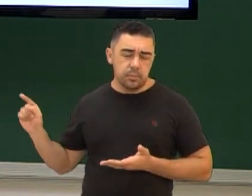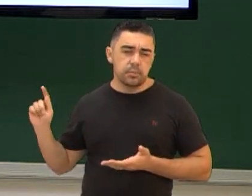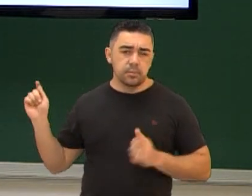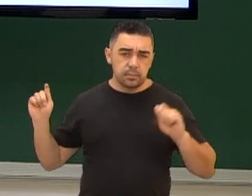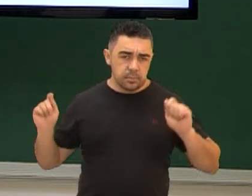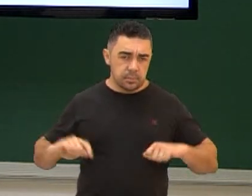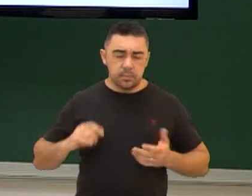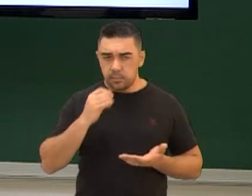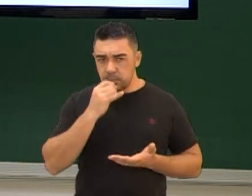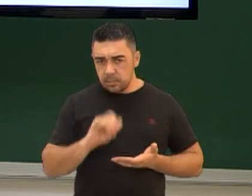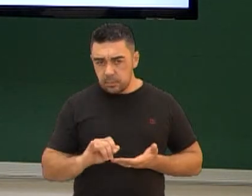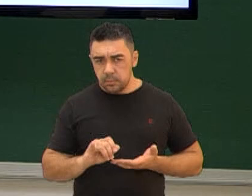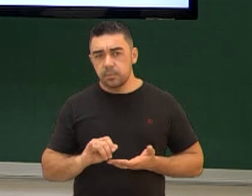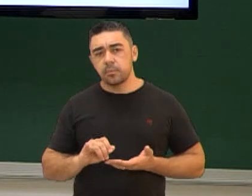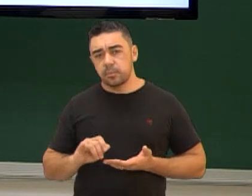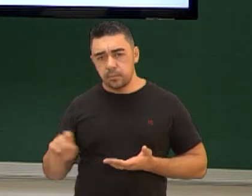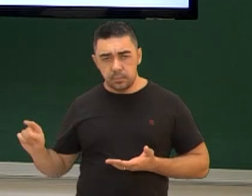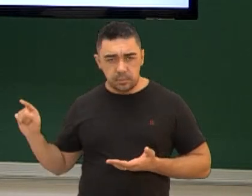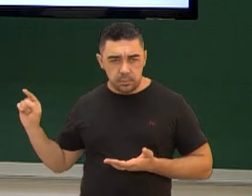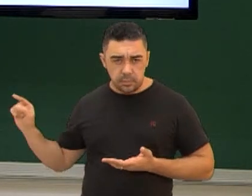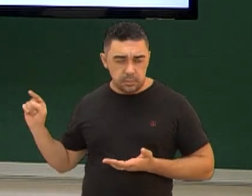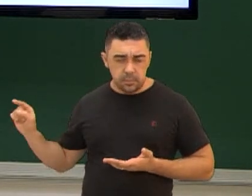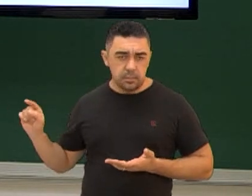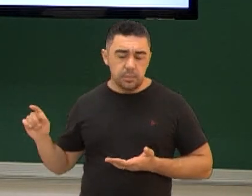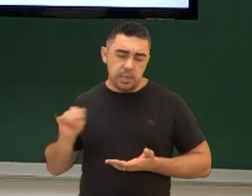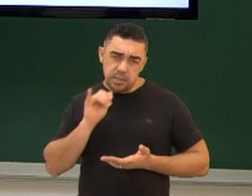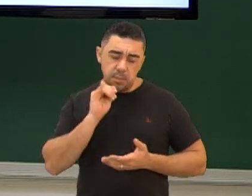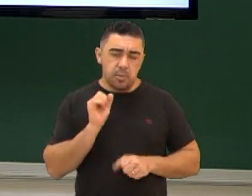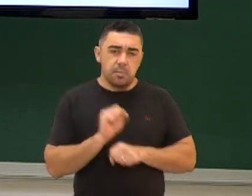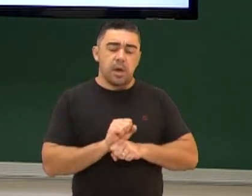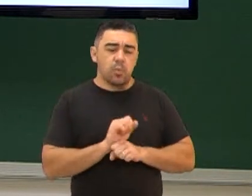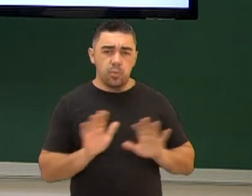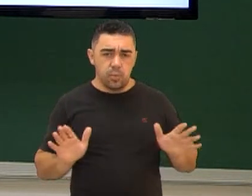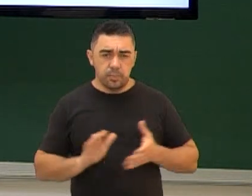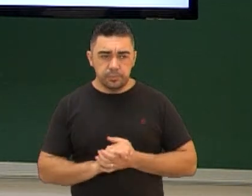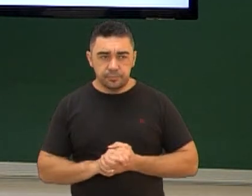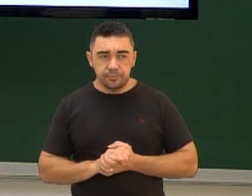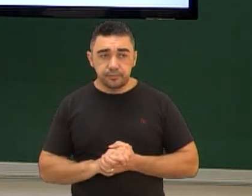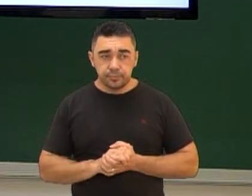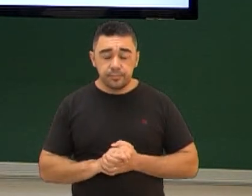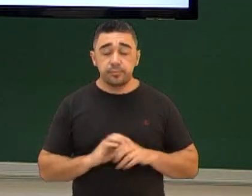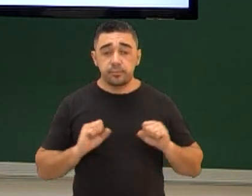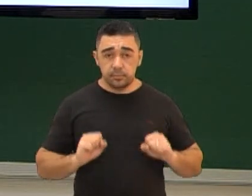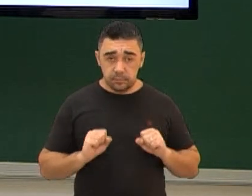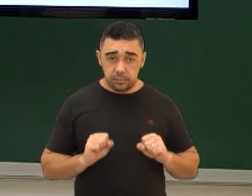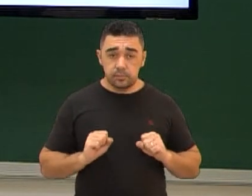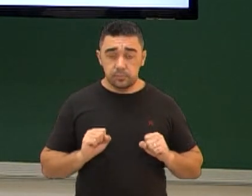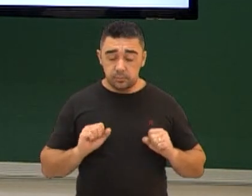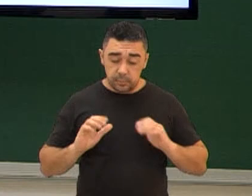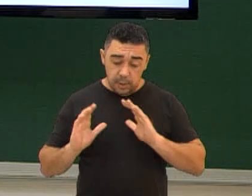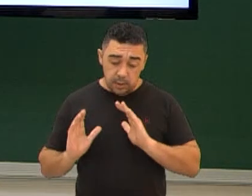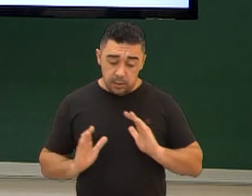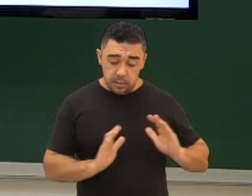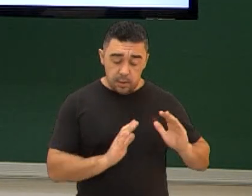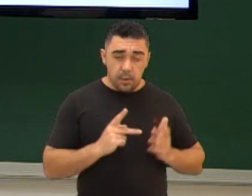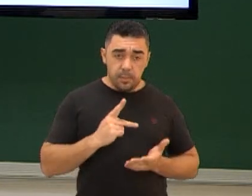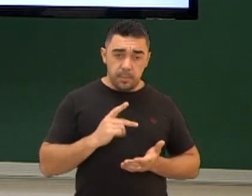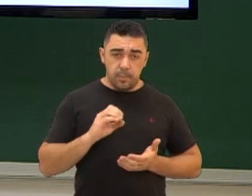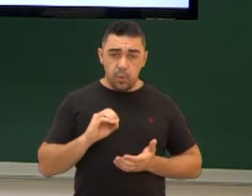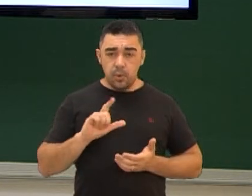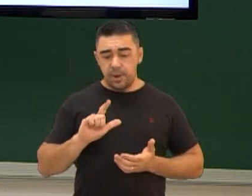conduzir aquela corrente elétrica que ele não está conduzindo, tá? Eu posso polarizá-lo. Quando eu consigo fazer